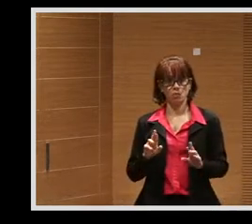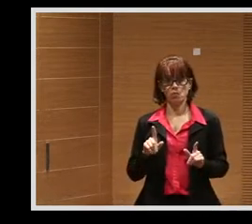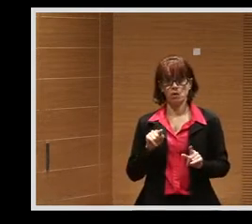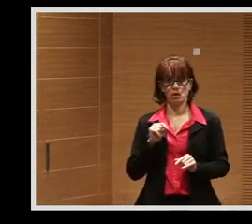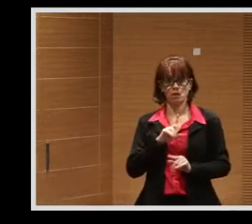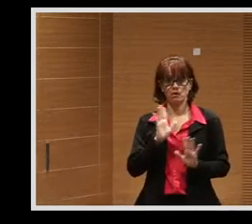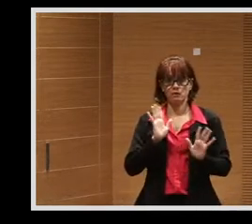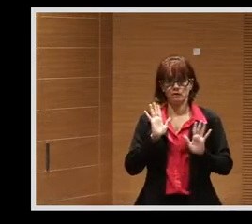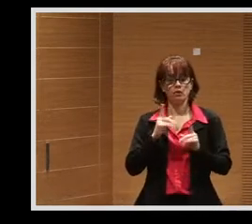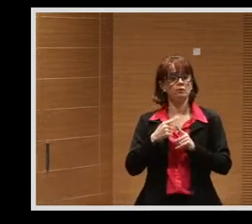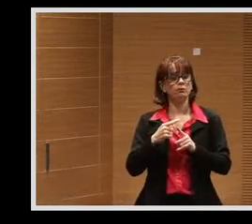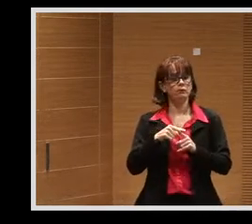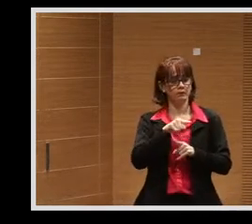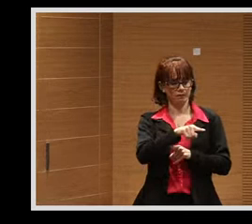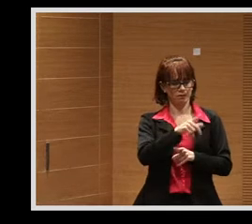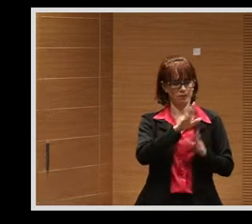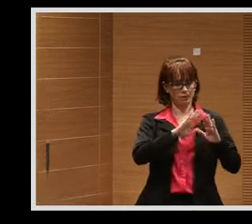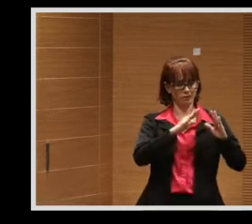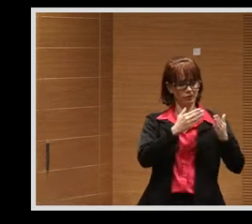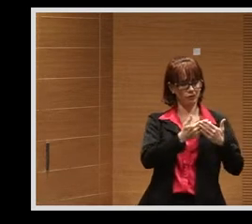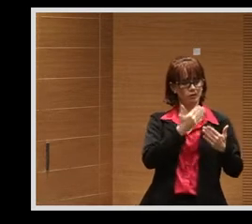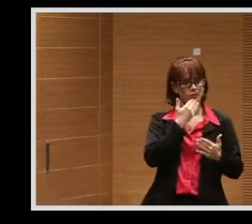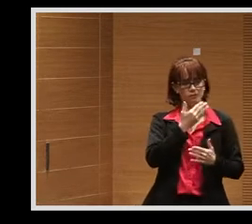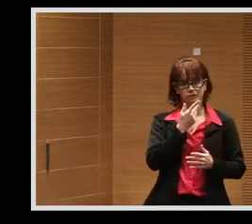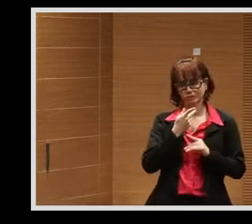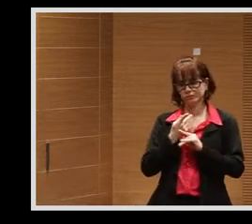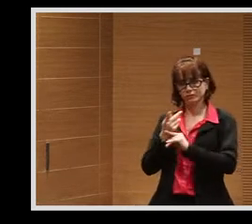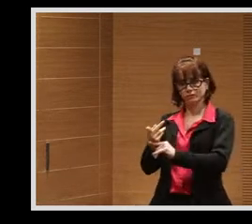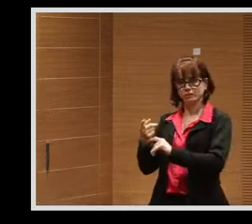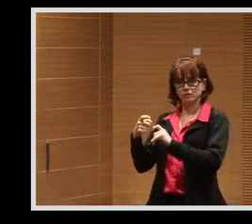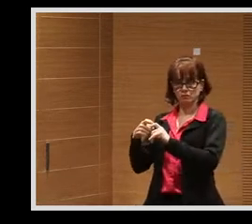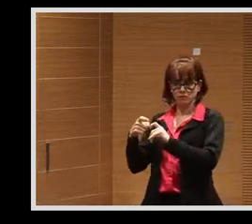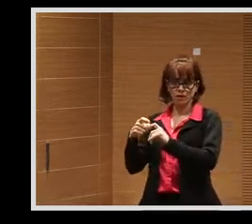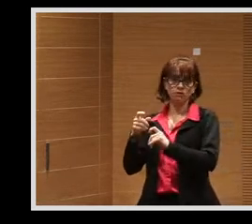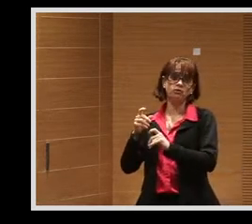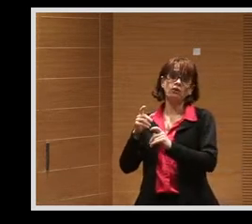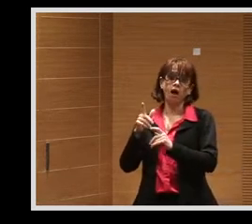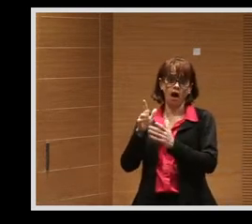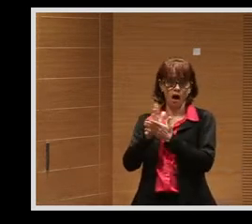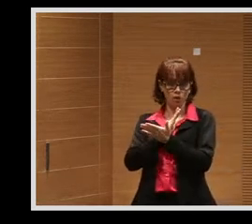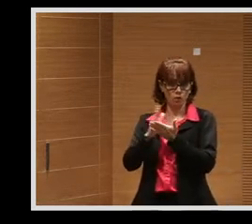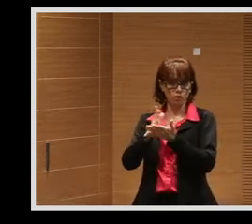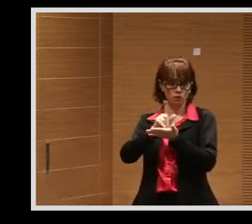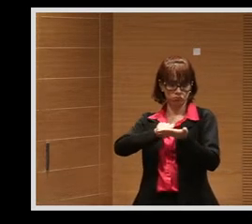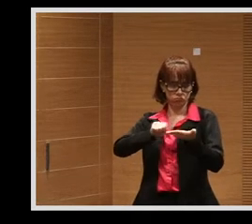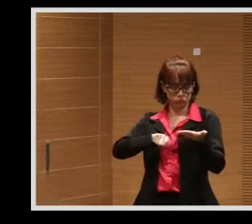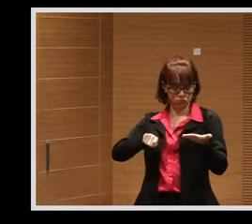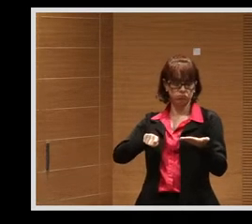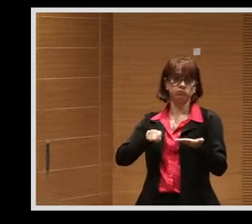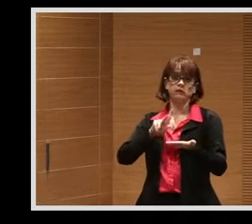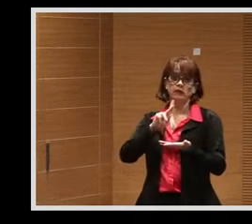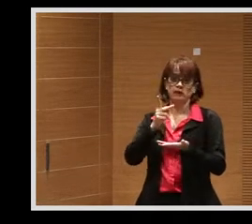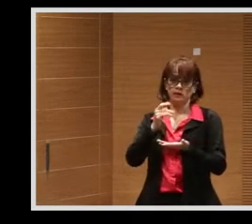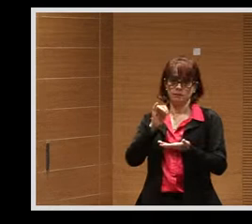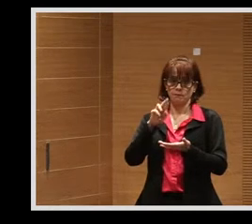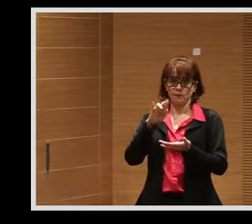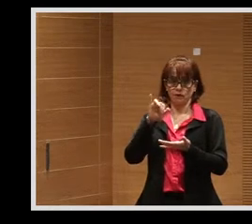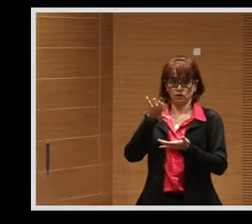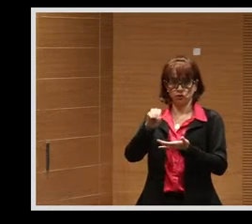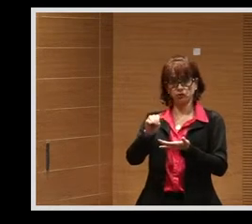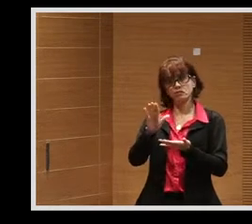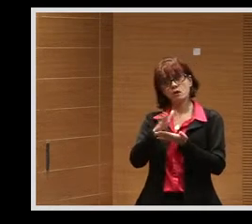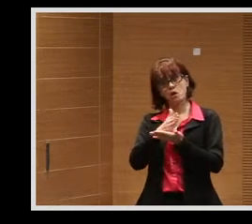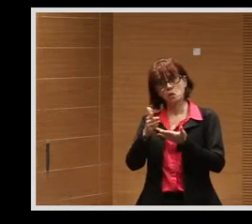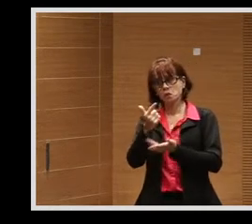nos escritos, nos encaminhamentos. Em alguns aparecia essa menção, em outros não. Né? E me autorizo